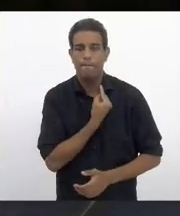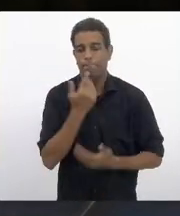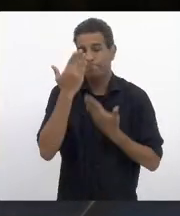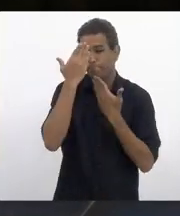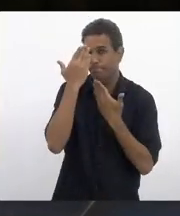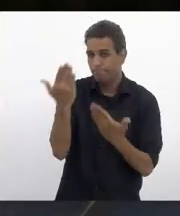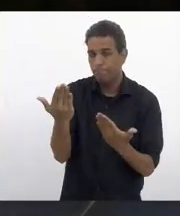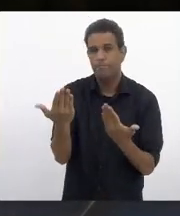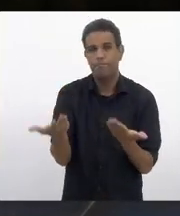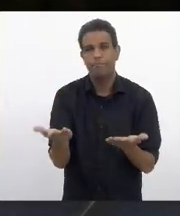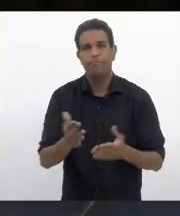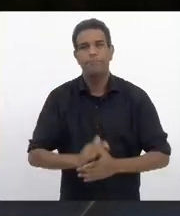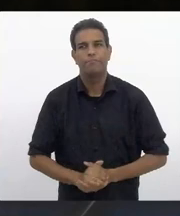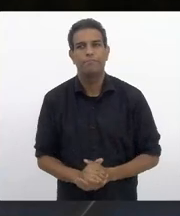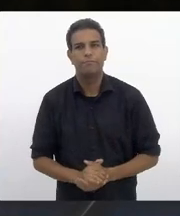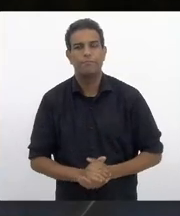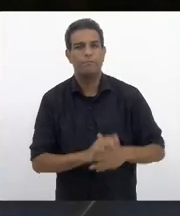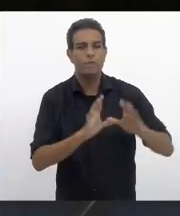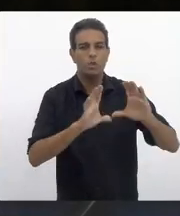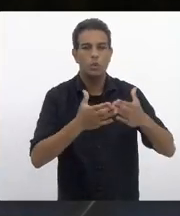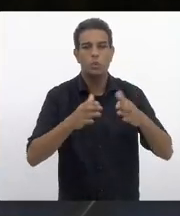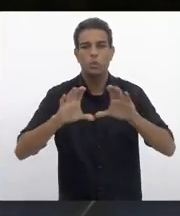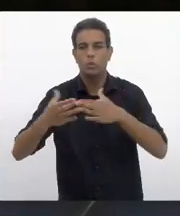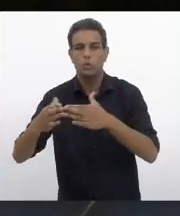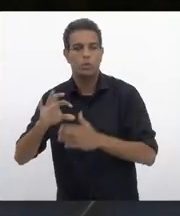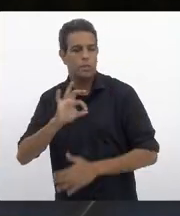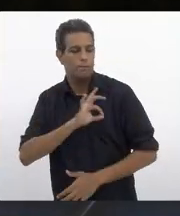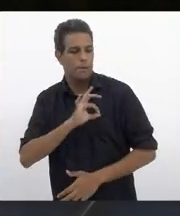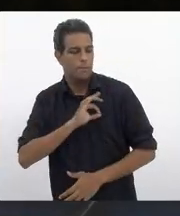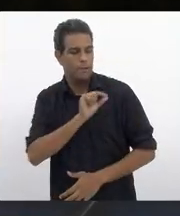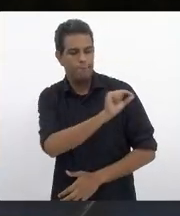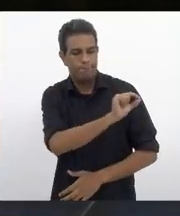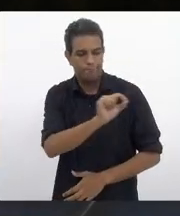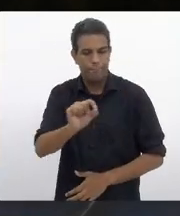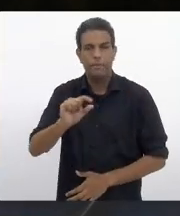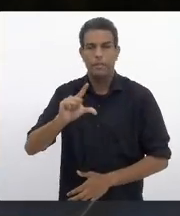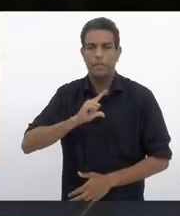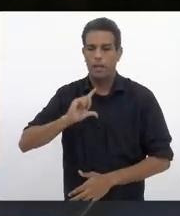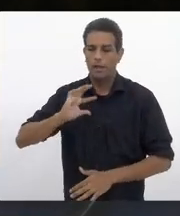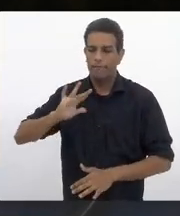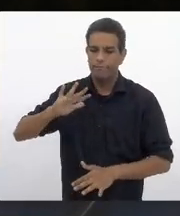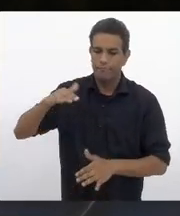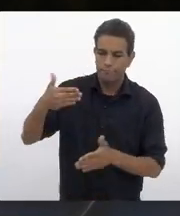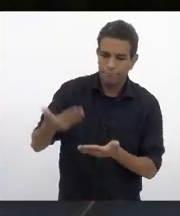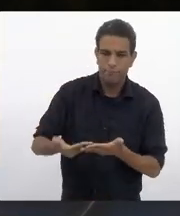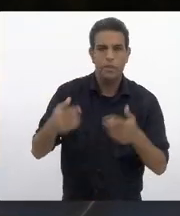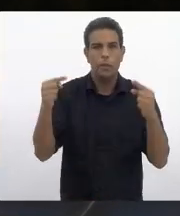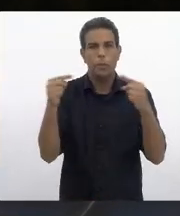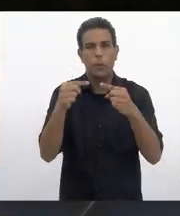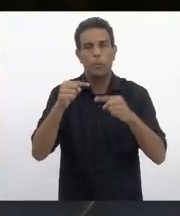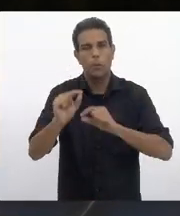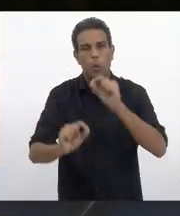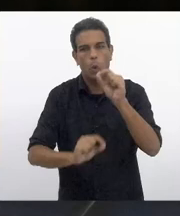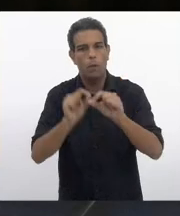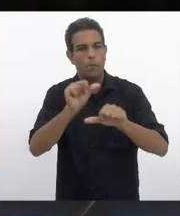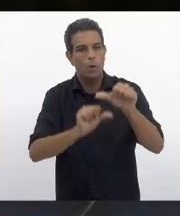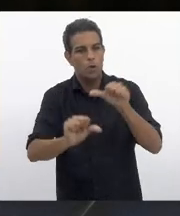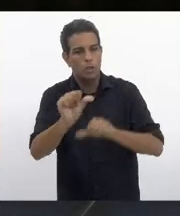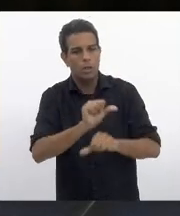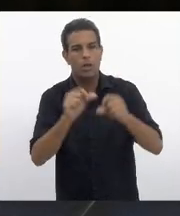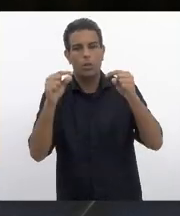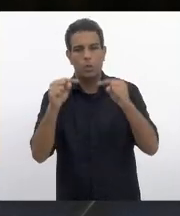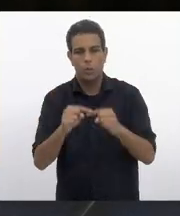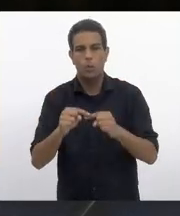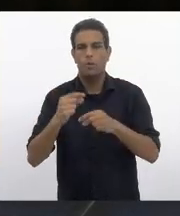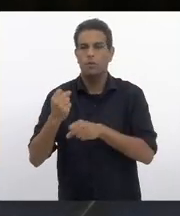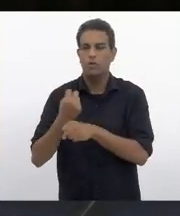aqui as comissões da PM e do Bombeiro, o Chauvel está desde o início, né? Houve algumas alterações ao